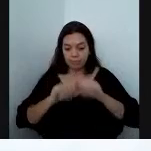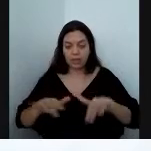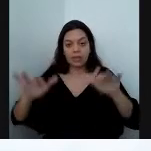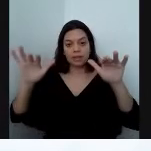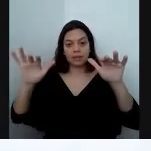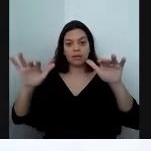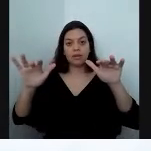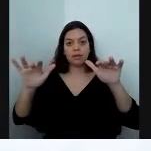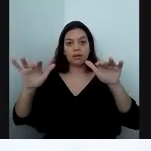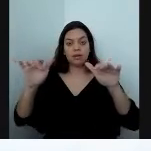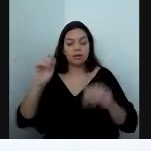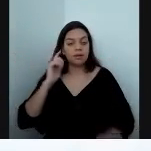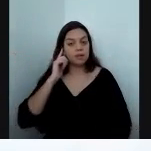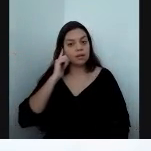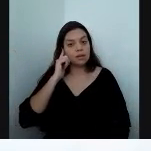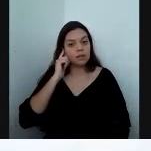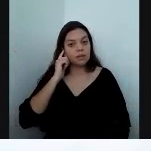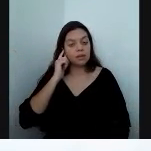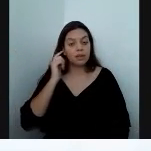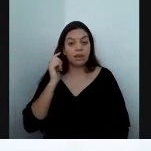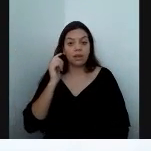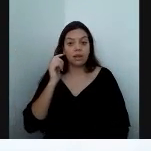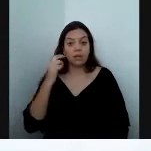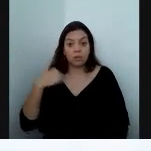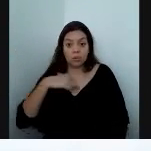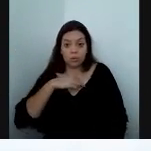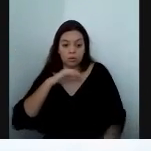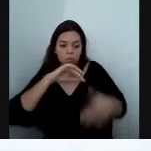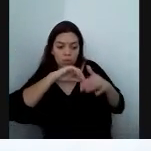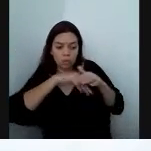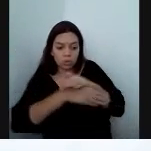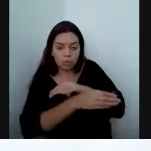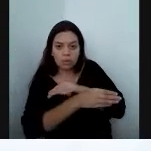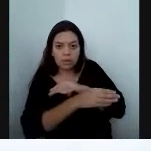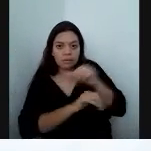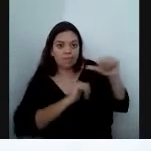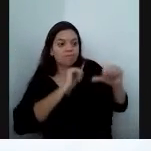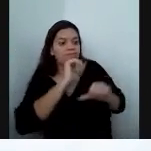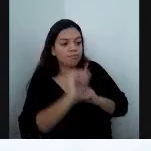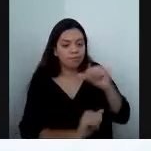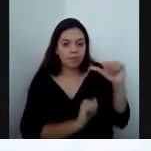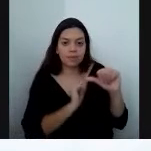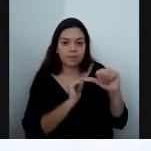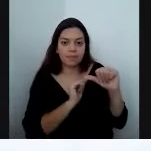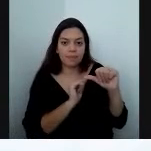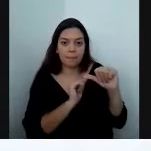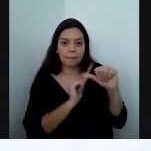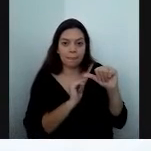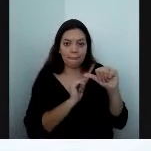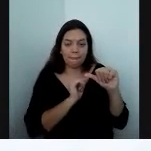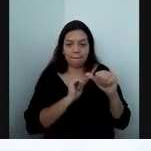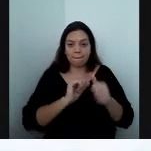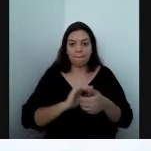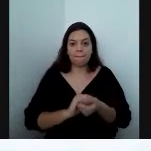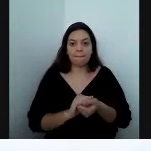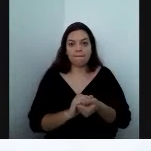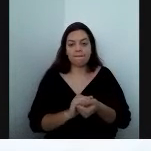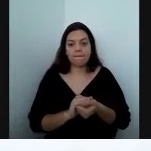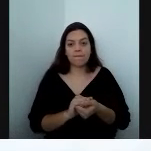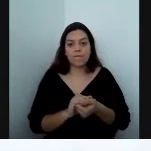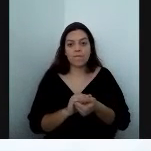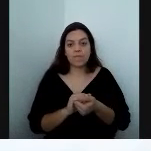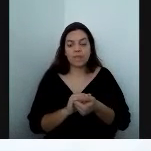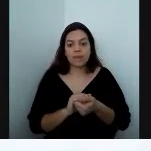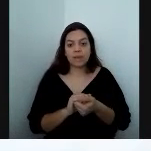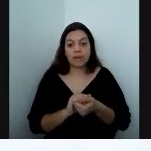né, ela alterou nossos costumes, a gente já fala em novo normal, embora ainda nem sabemos, nem chegamos é engraçado, desde o primeiro dia